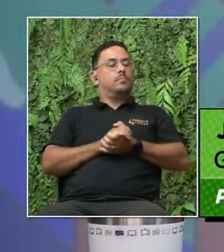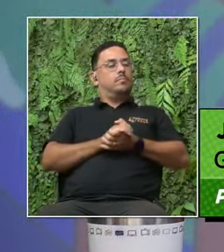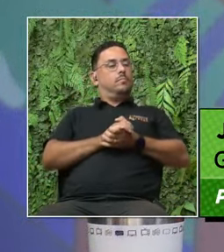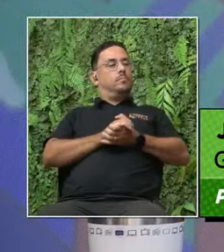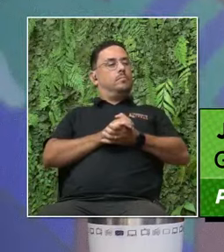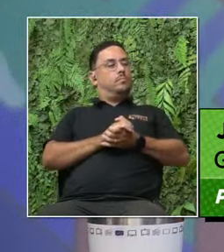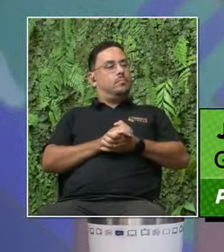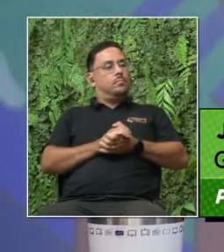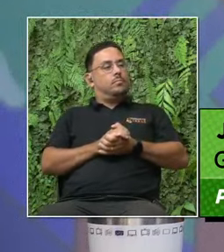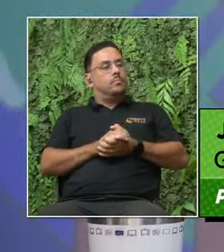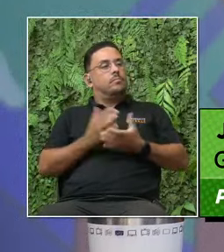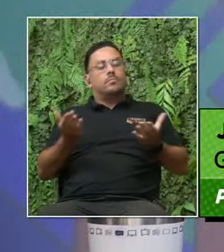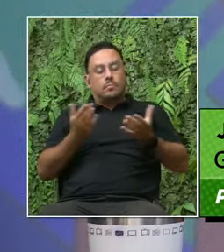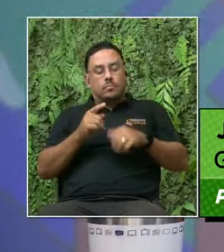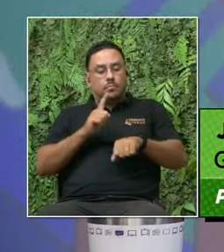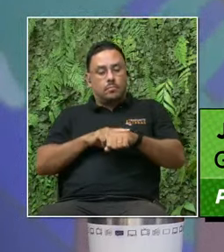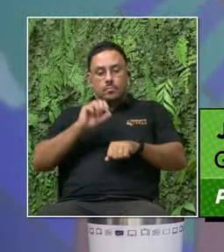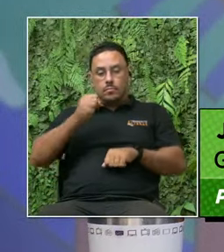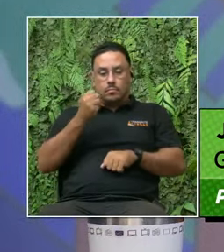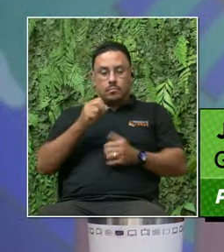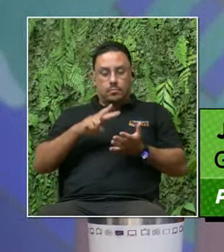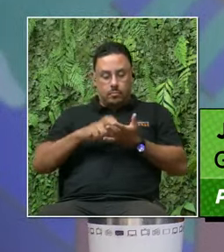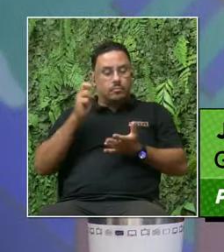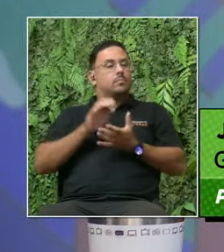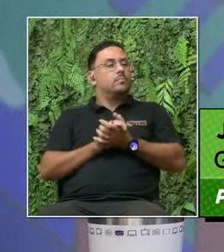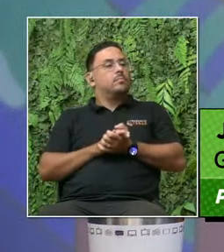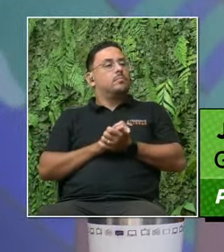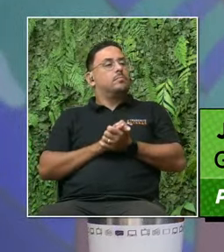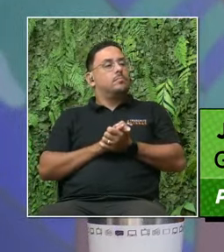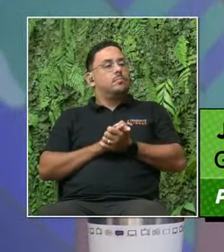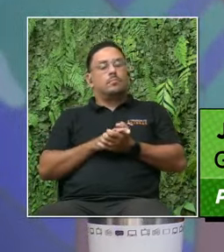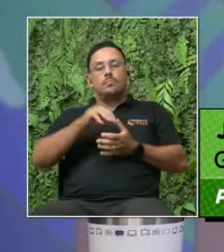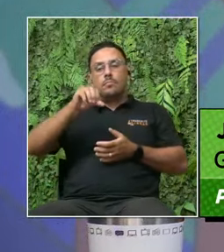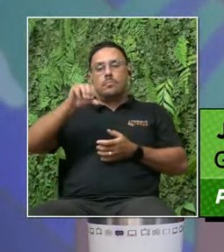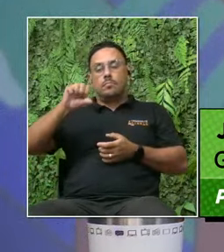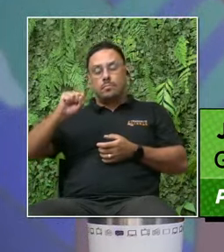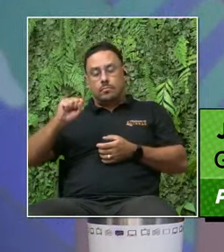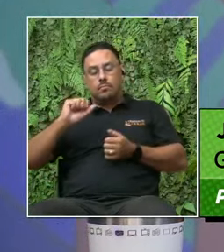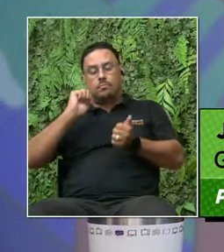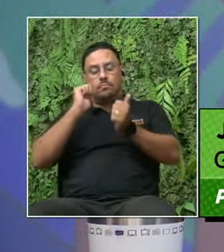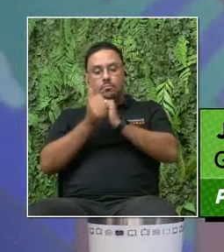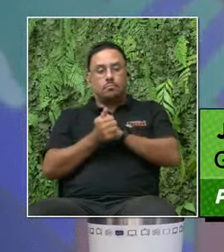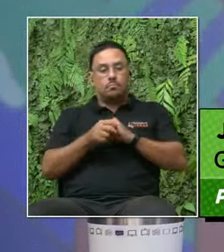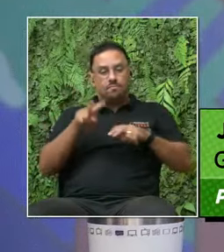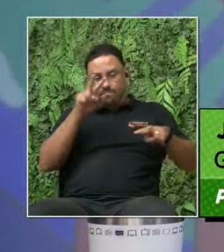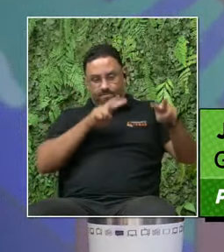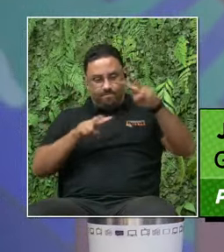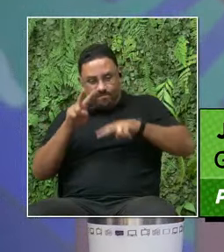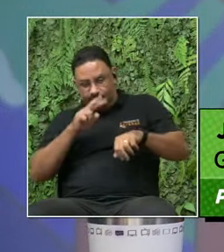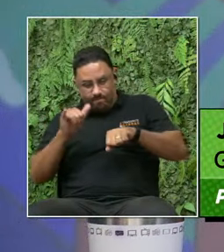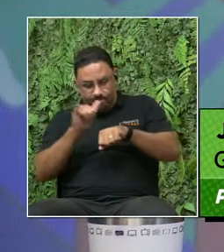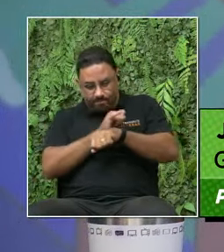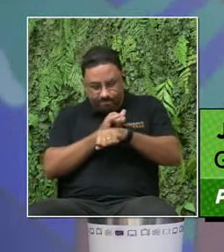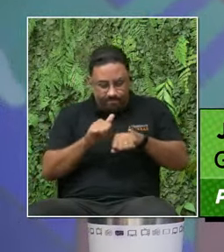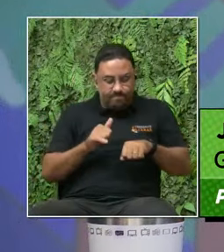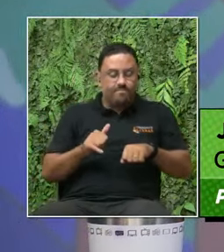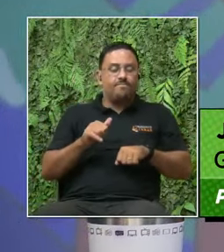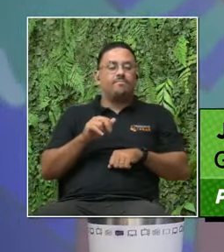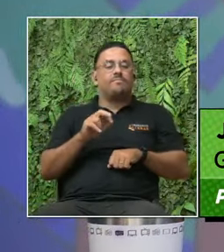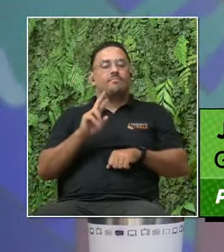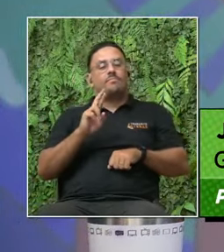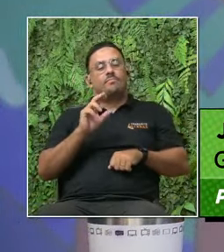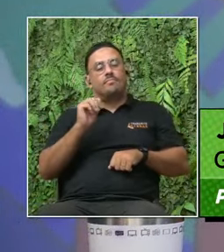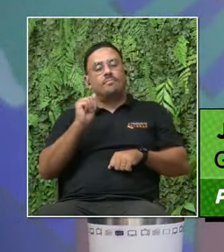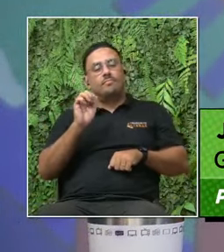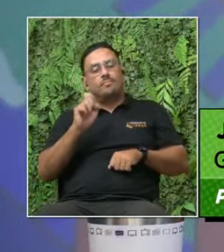querido Henrique Farias 8 horas da manhã né com o 98 esports tem análise tática também do do Rafael